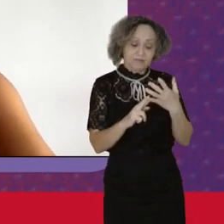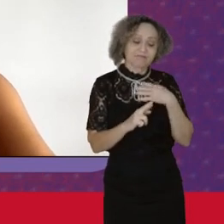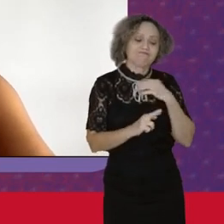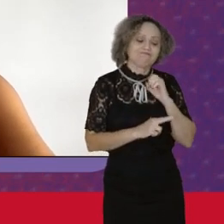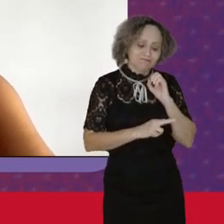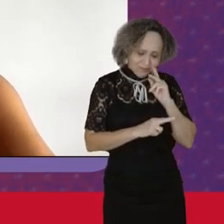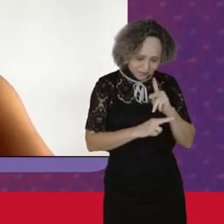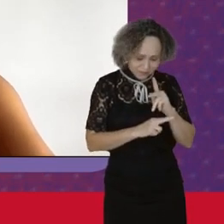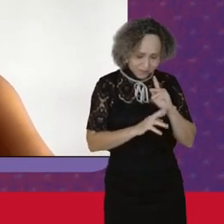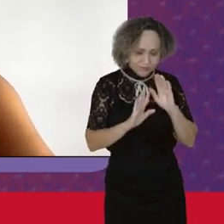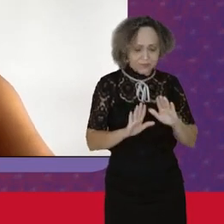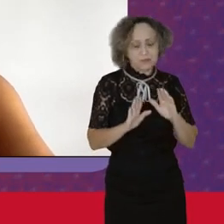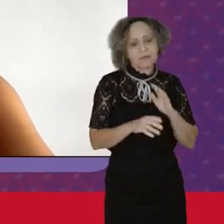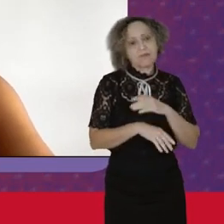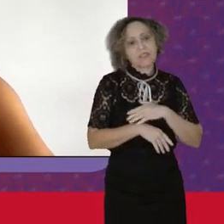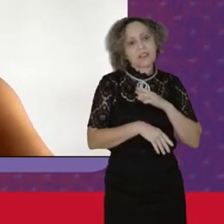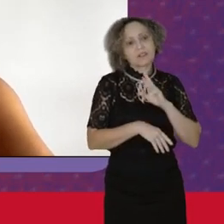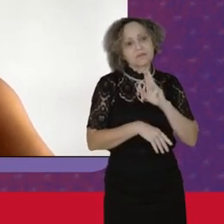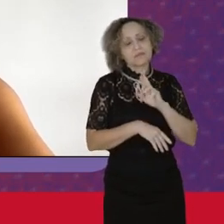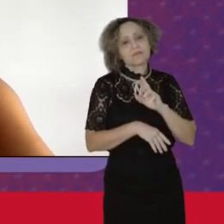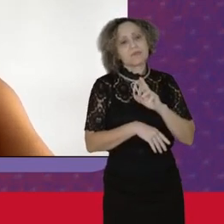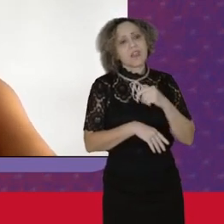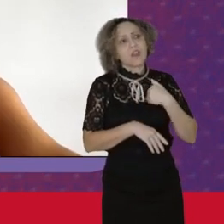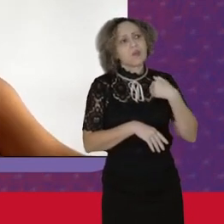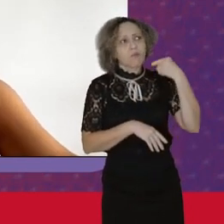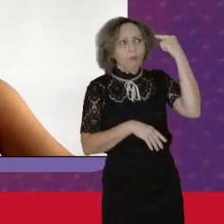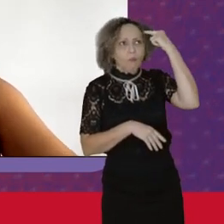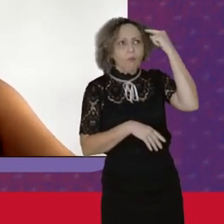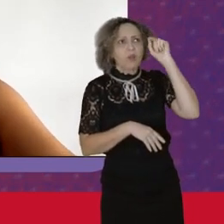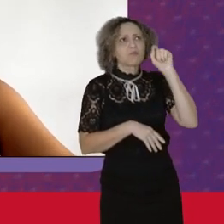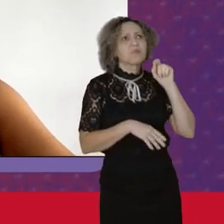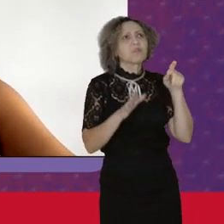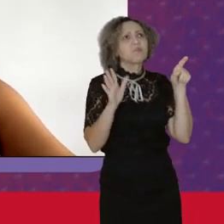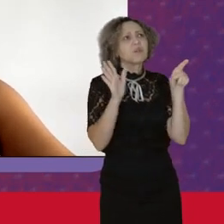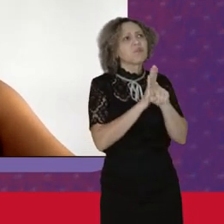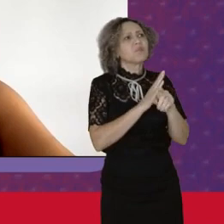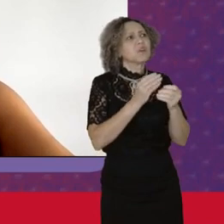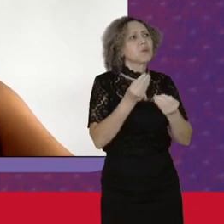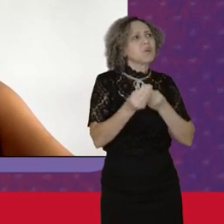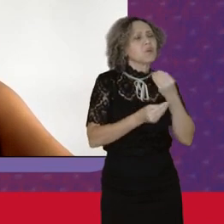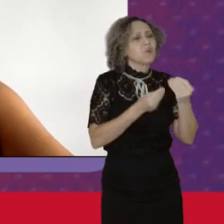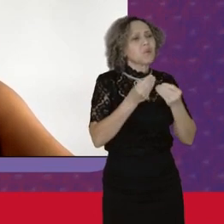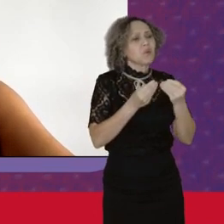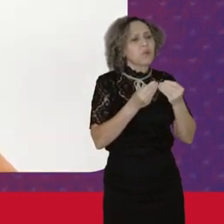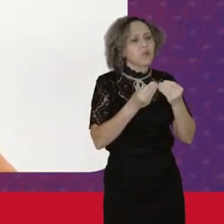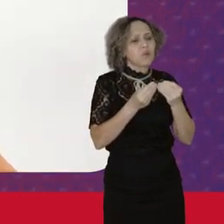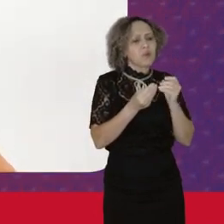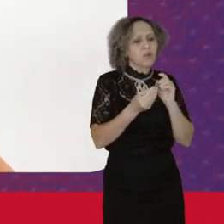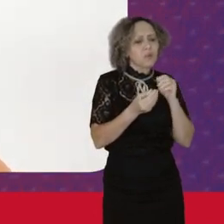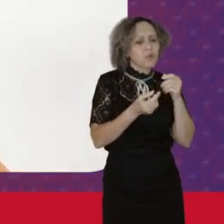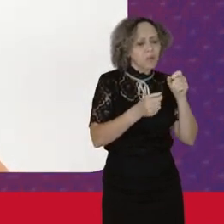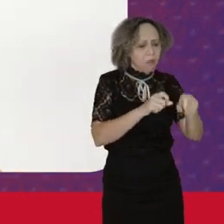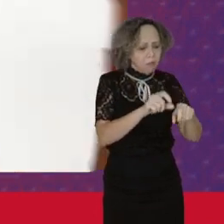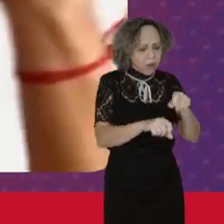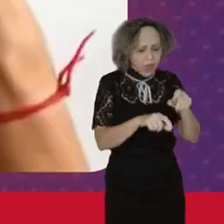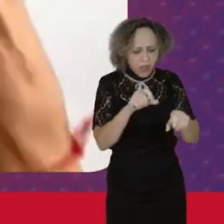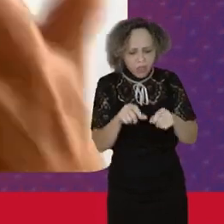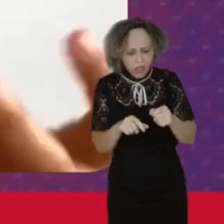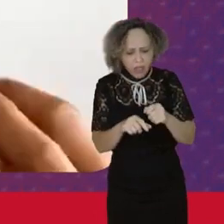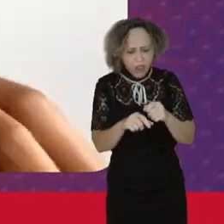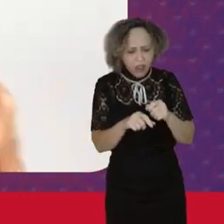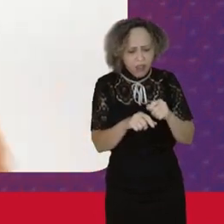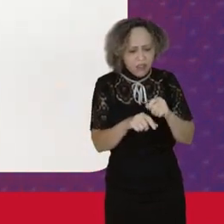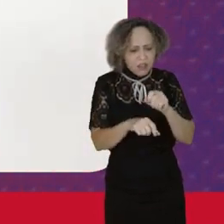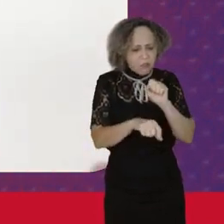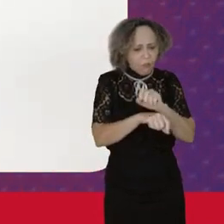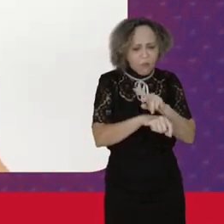Ok. Bom, eu penso que essa pergunta, né, ela tem uma coisa de